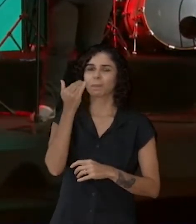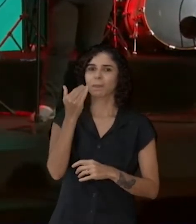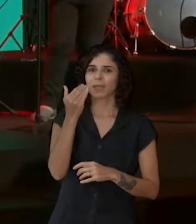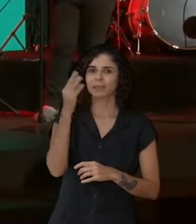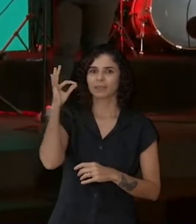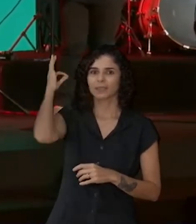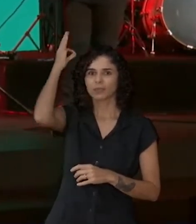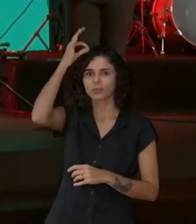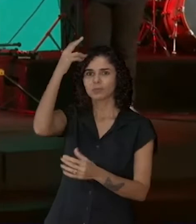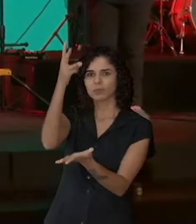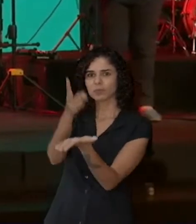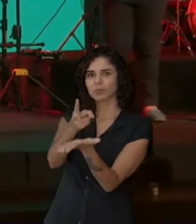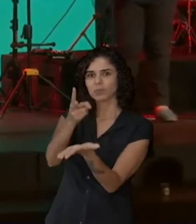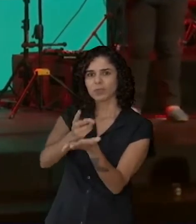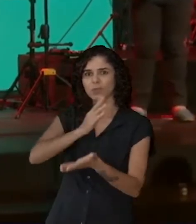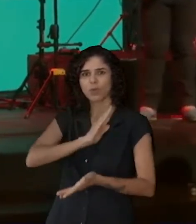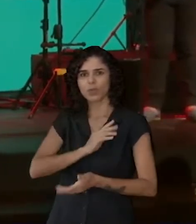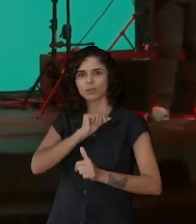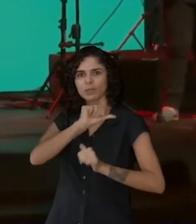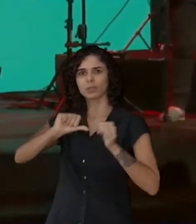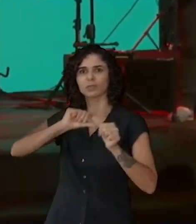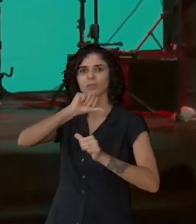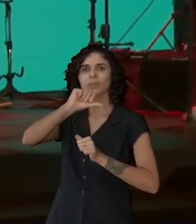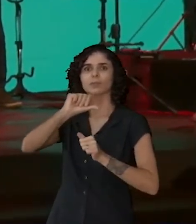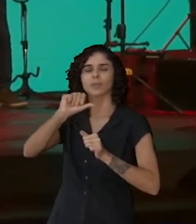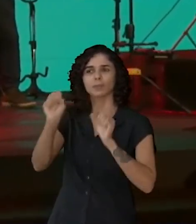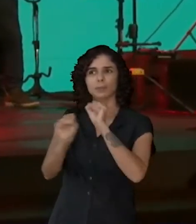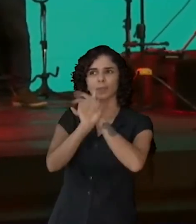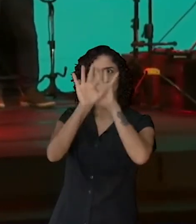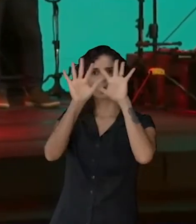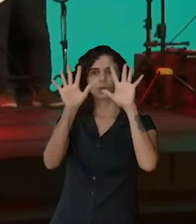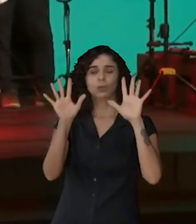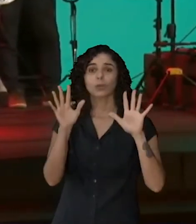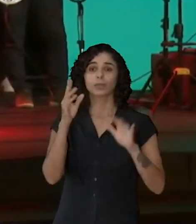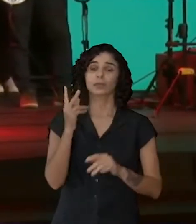coração transformado para a glória dele.